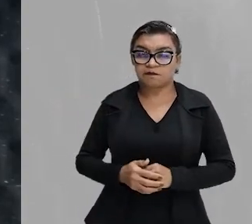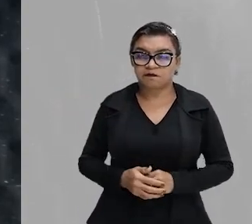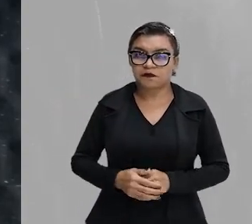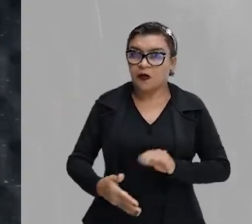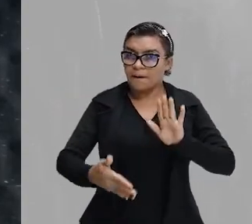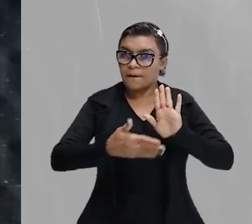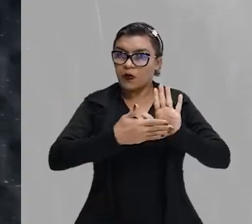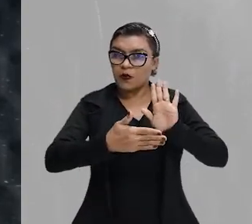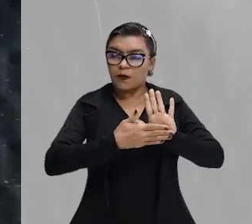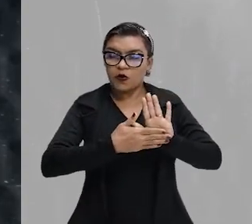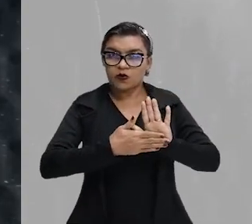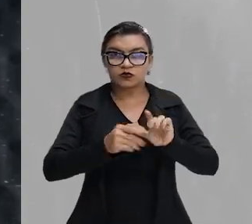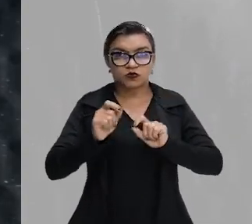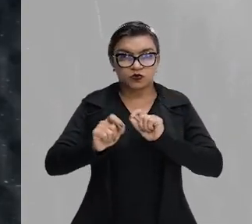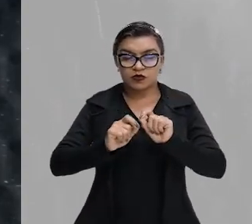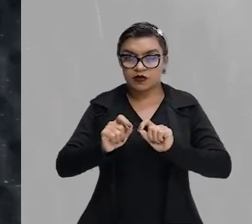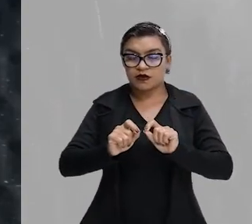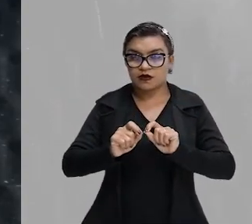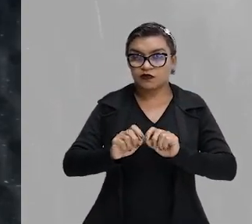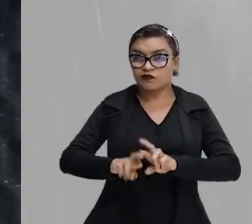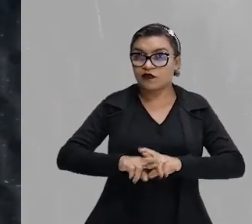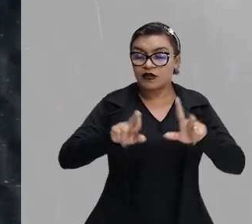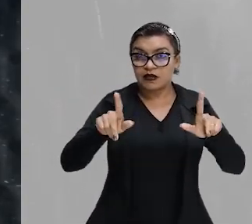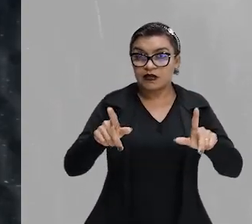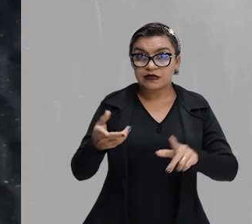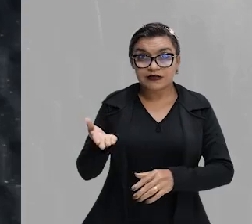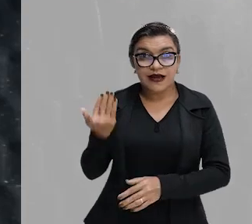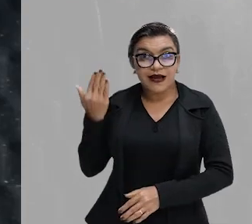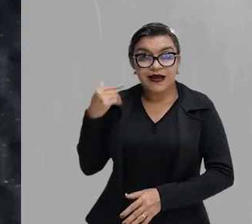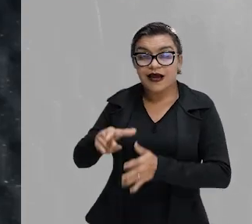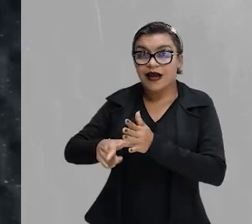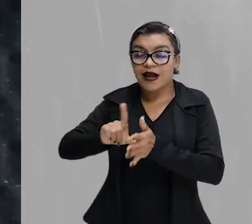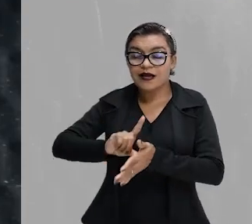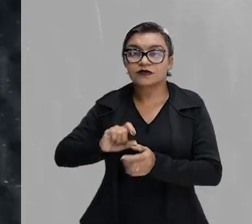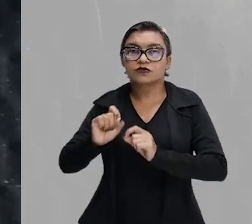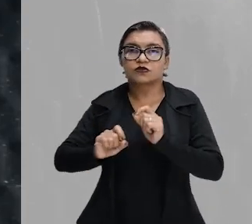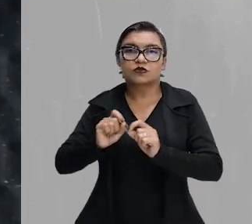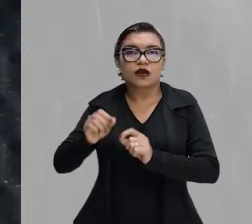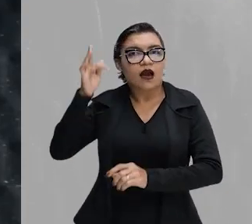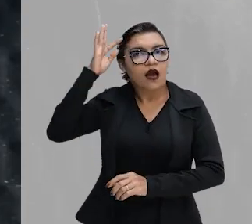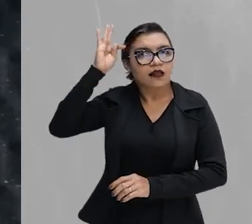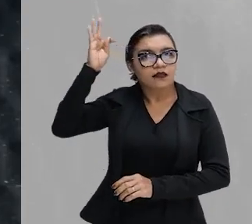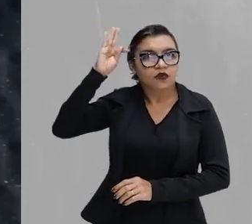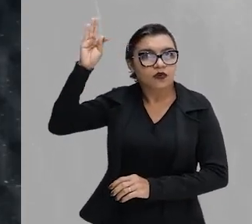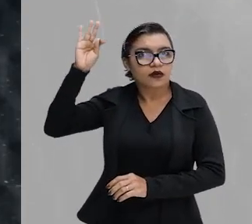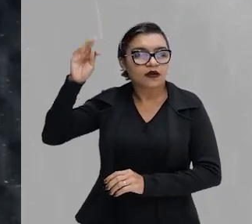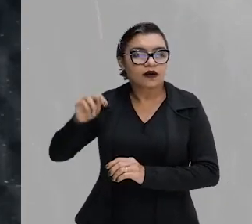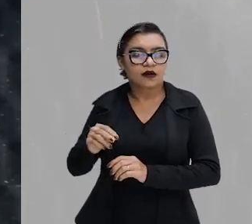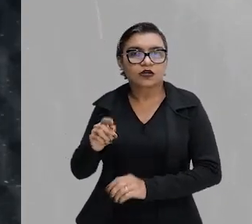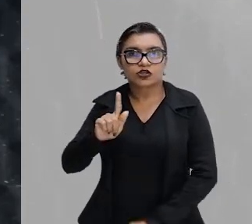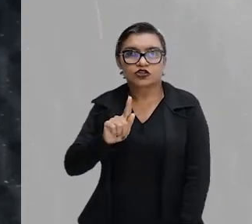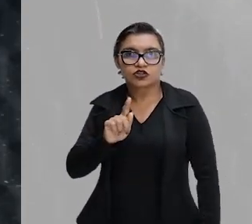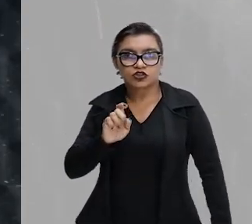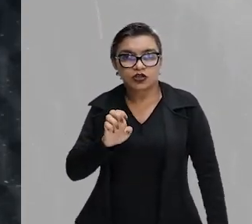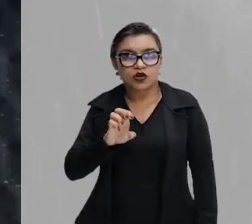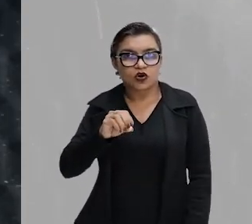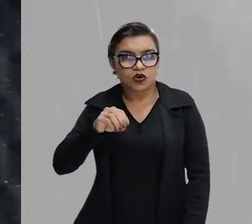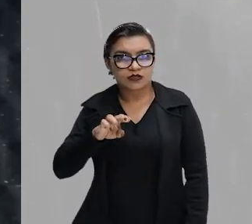era aceita a teoria geocêntrica, ok? Então essa teoria proposta por Aristarco,